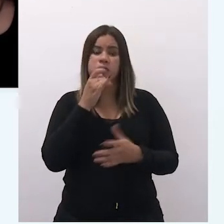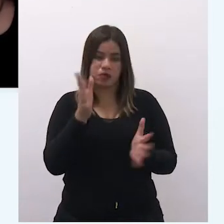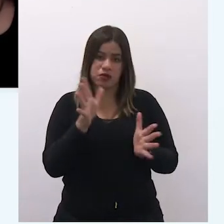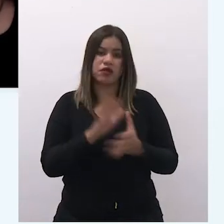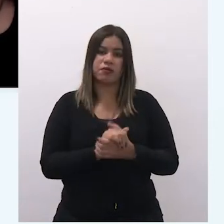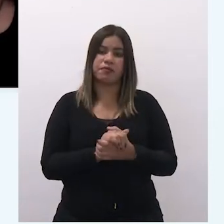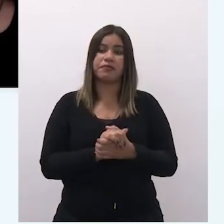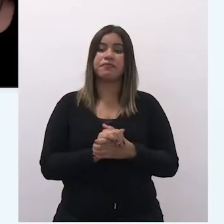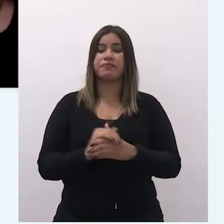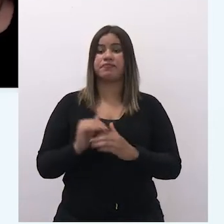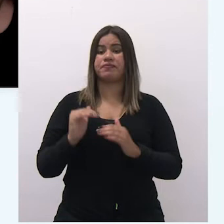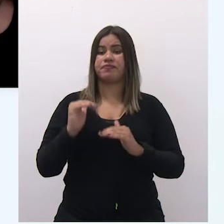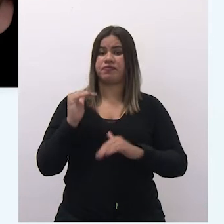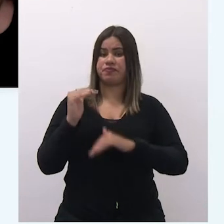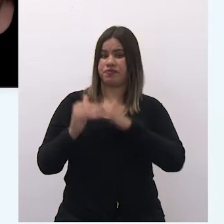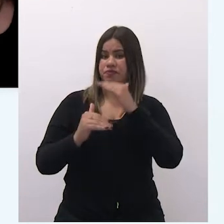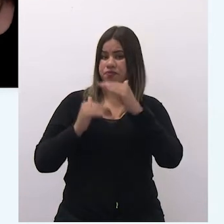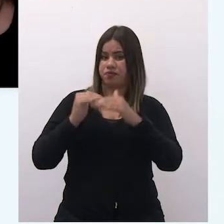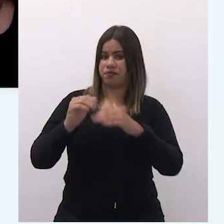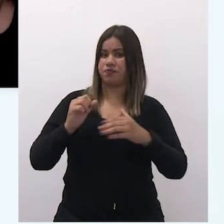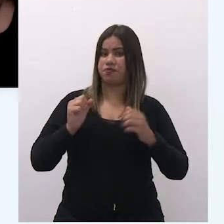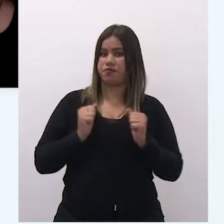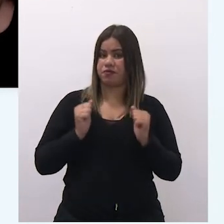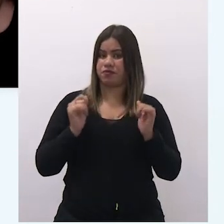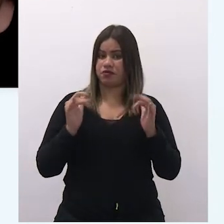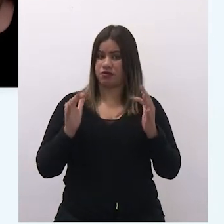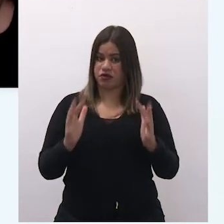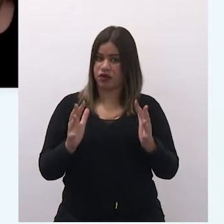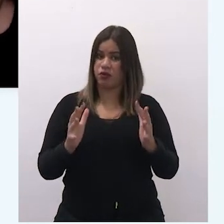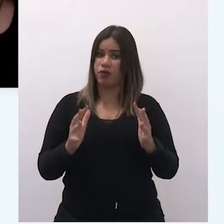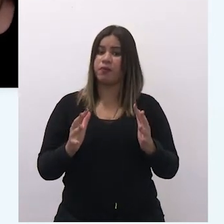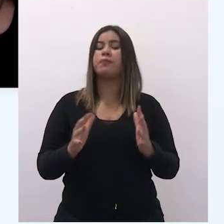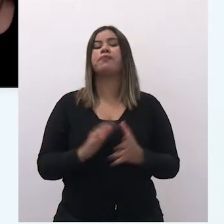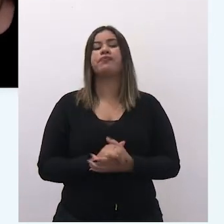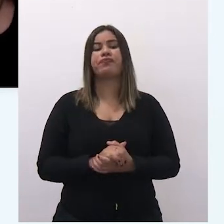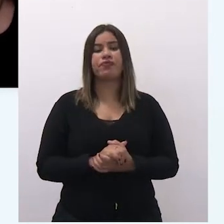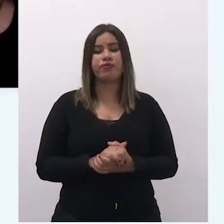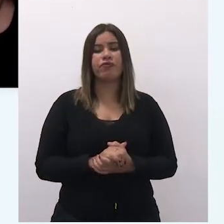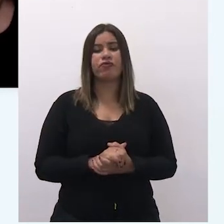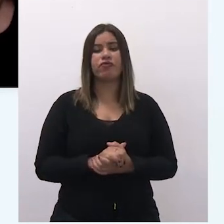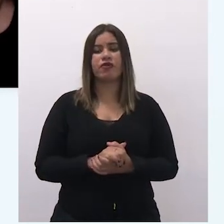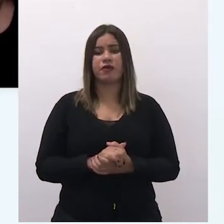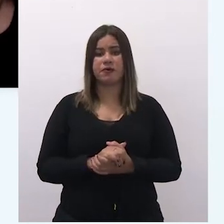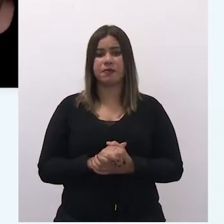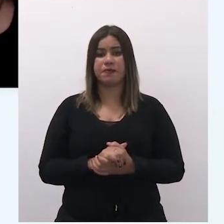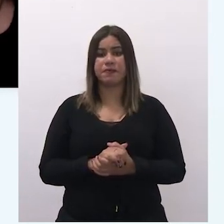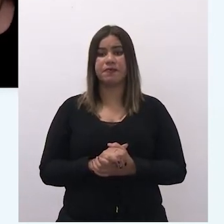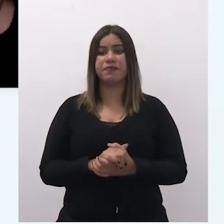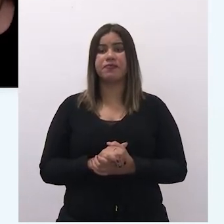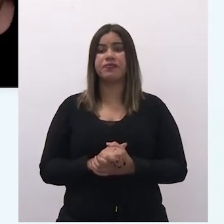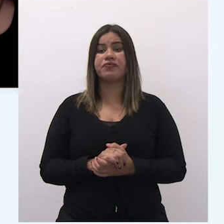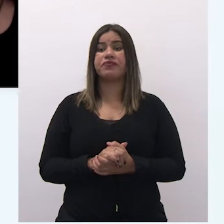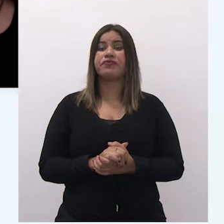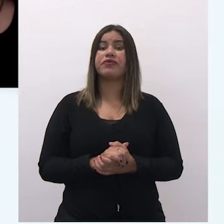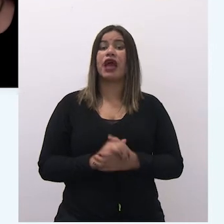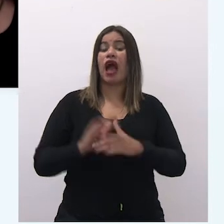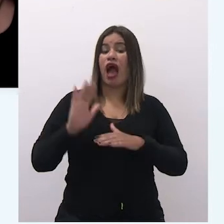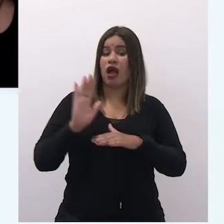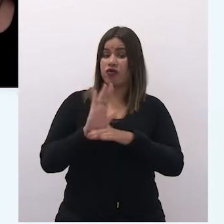o desenvolvimento das ações, elas vão ao mesmo tempo modificar os